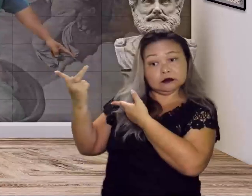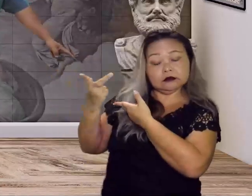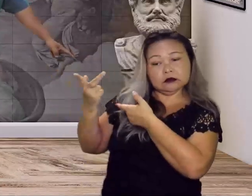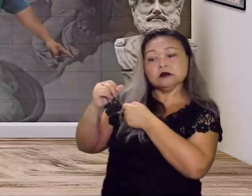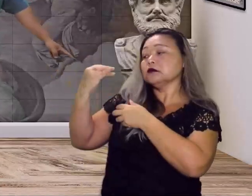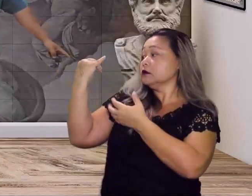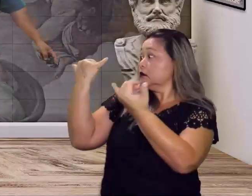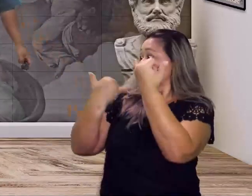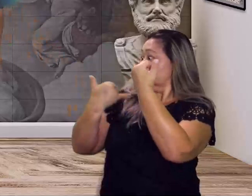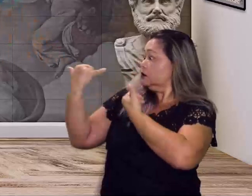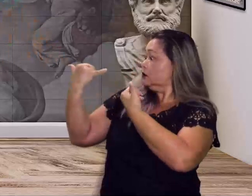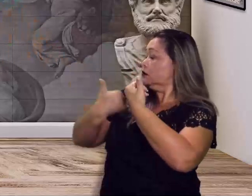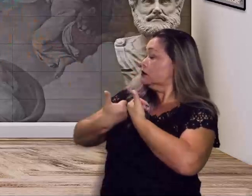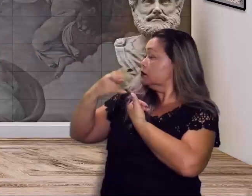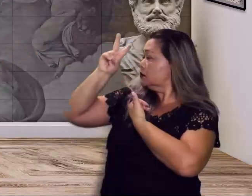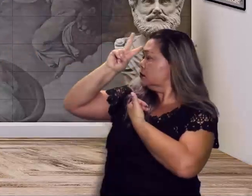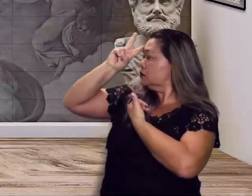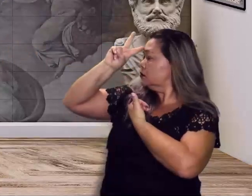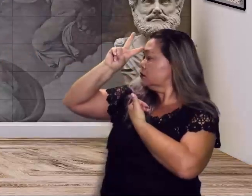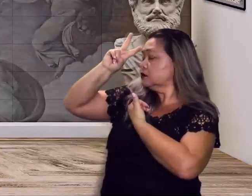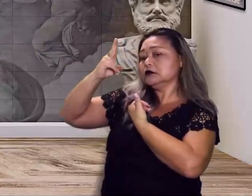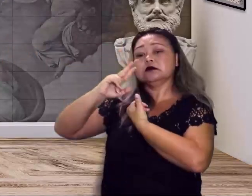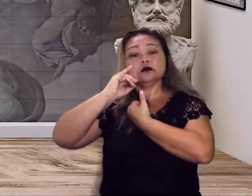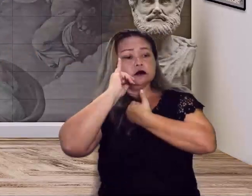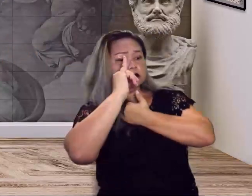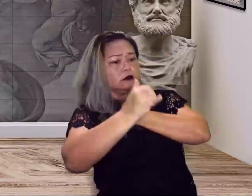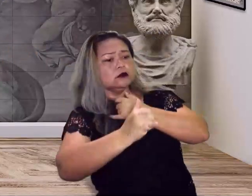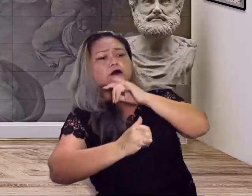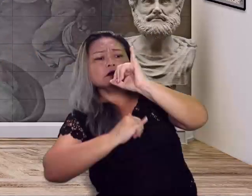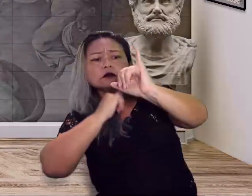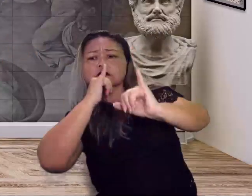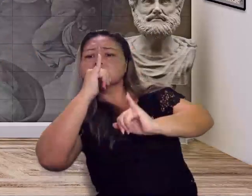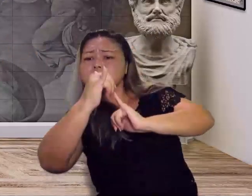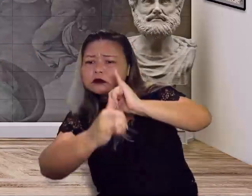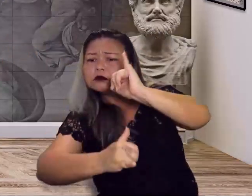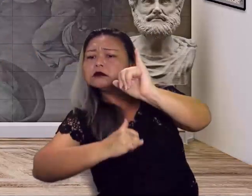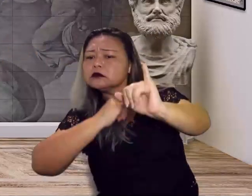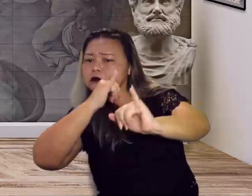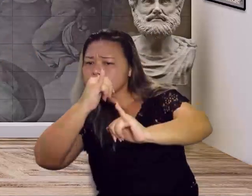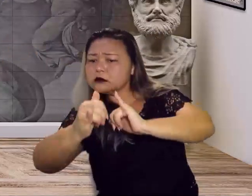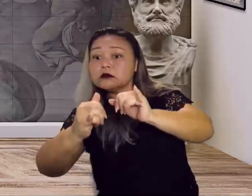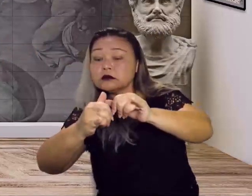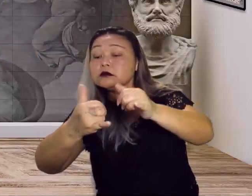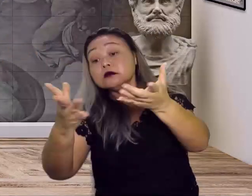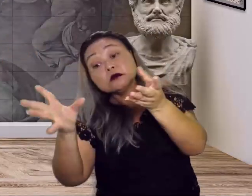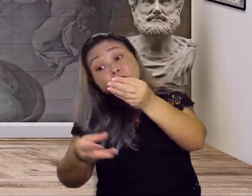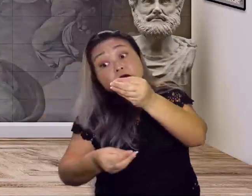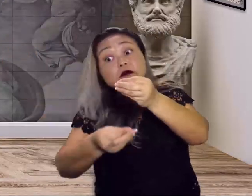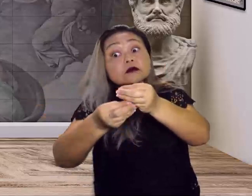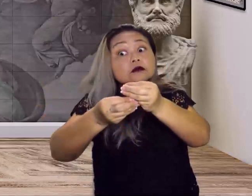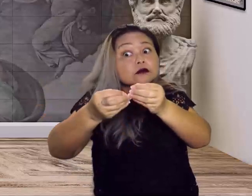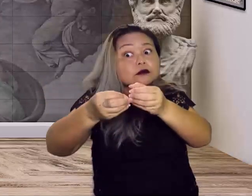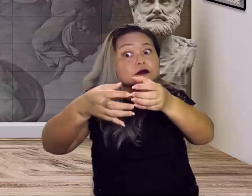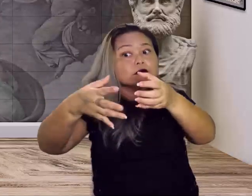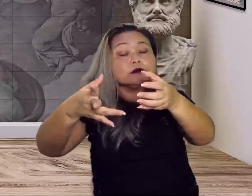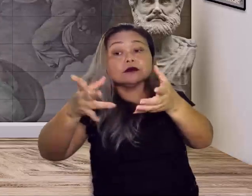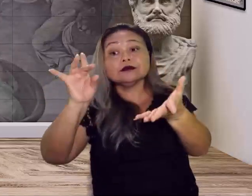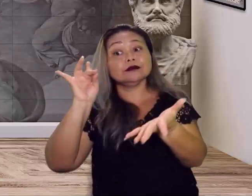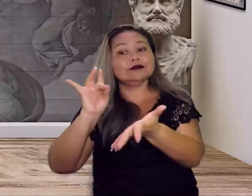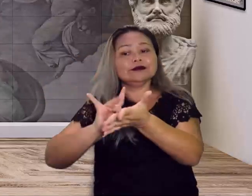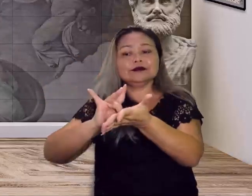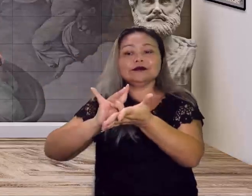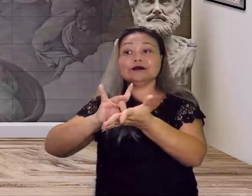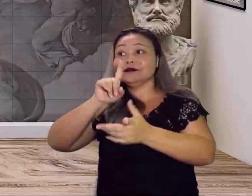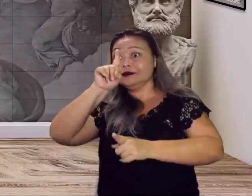uma história. A professora Aldelina fala para outros, a história pode aumentar ou não, mas não é real, é uma